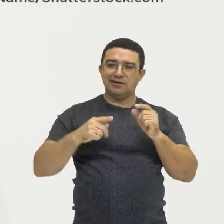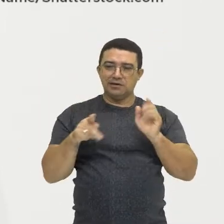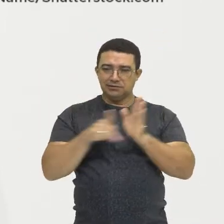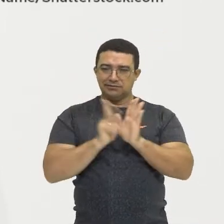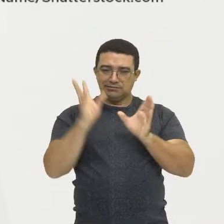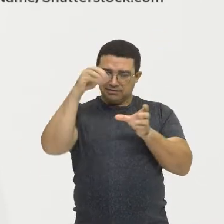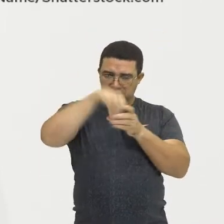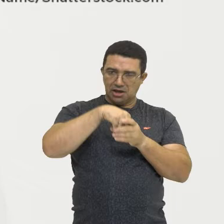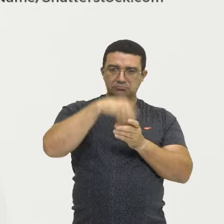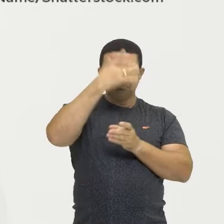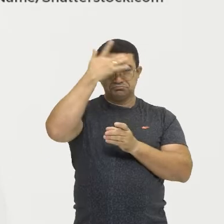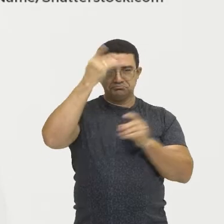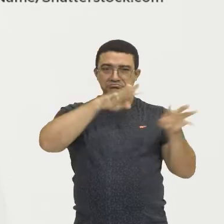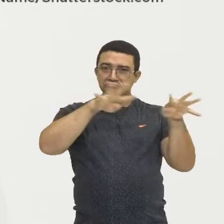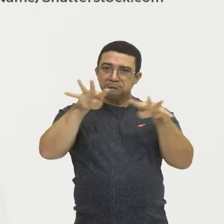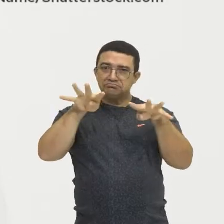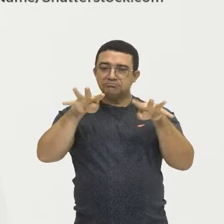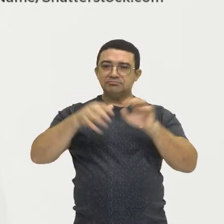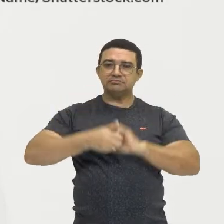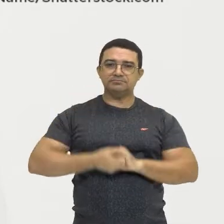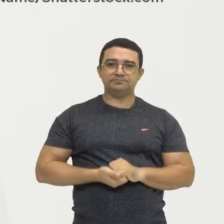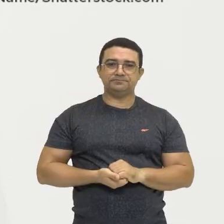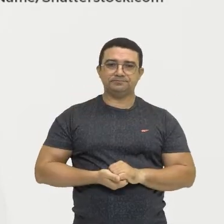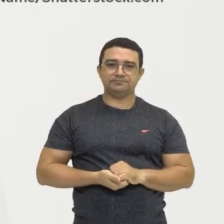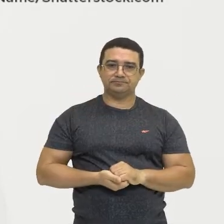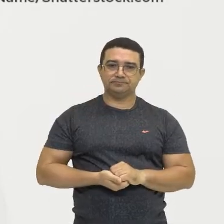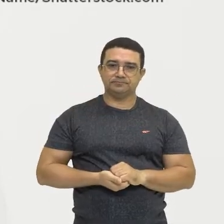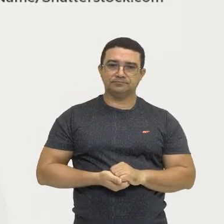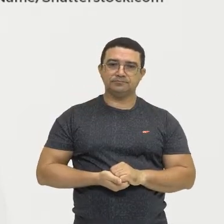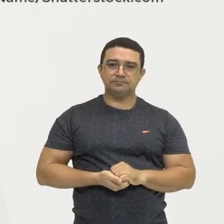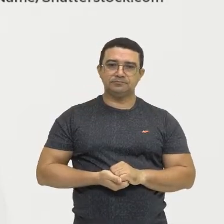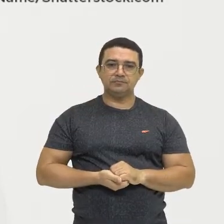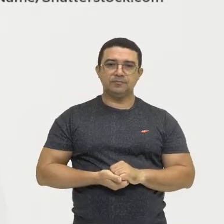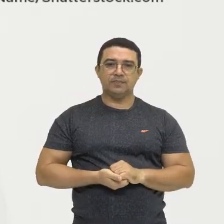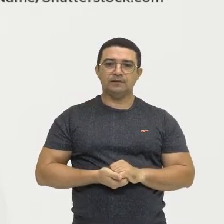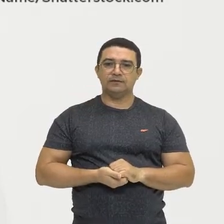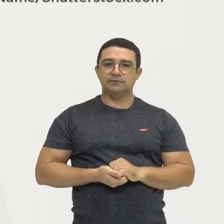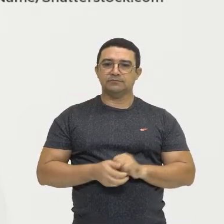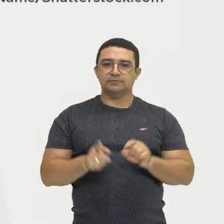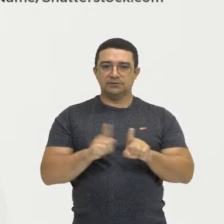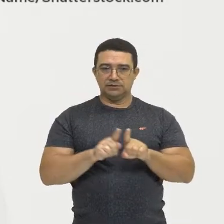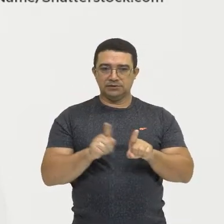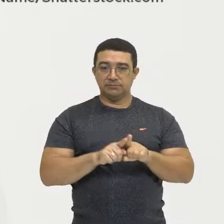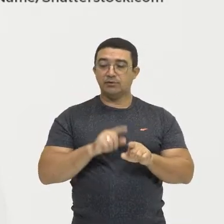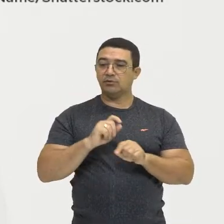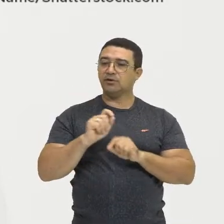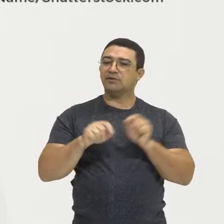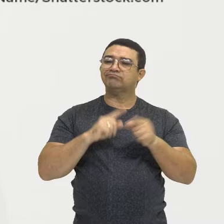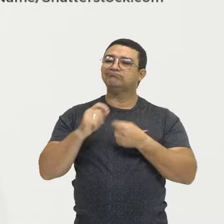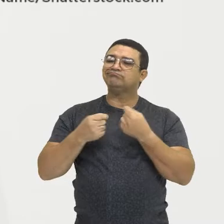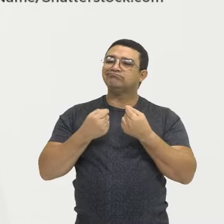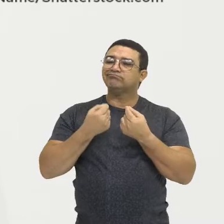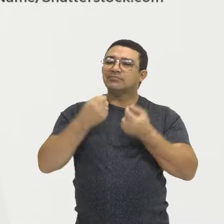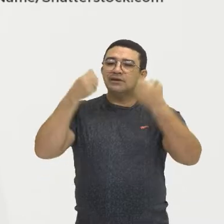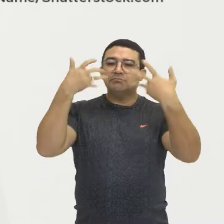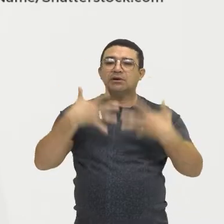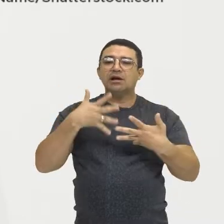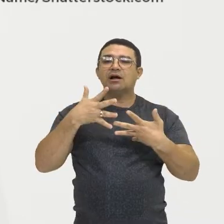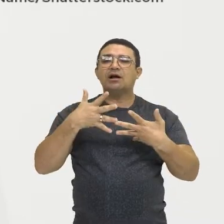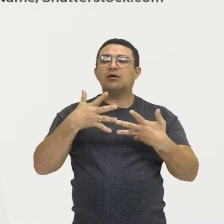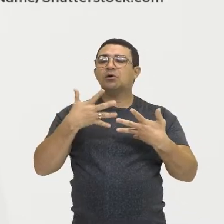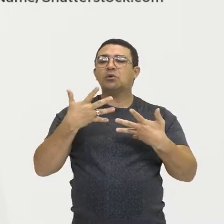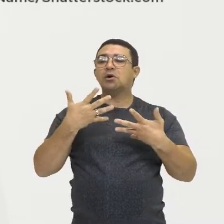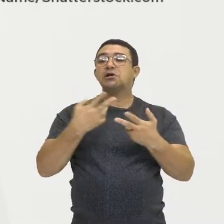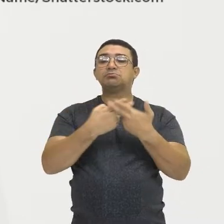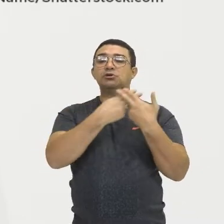literatura oral. Agora, olha aí, gente, redefinição do papel dos cavaleiros nas cortes, né? O